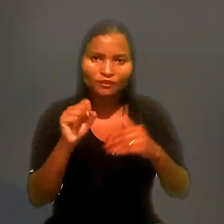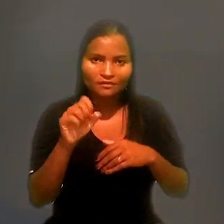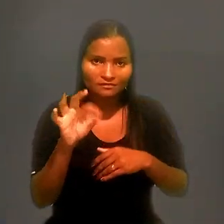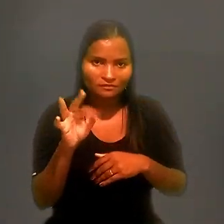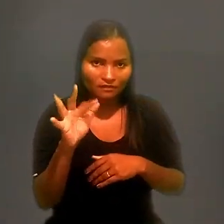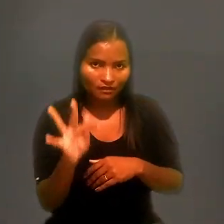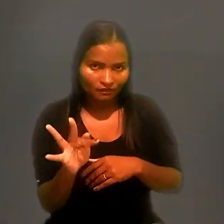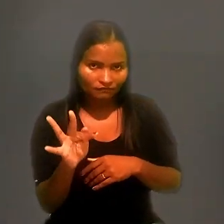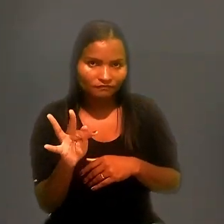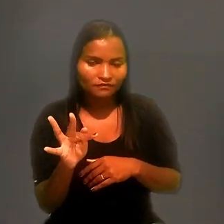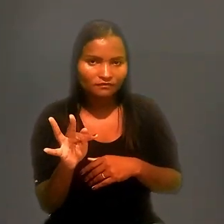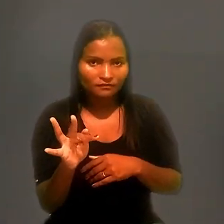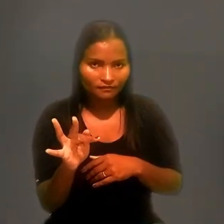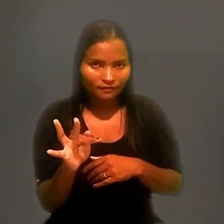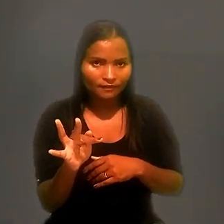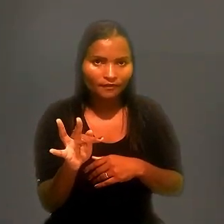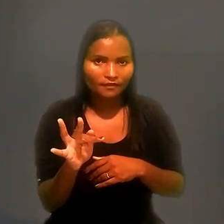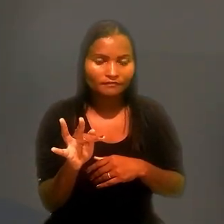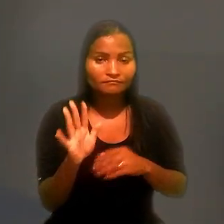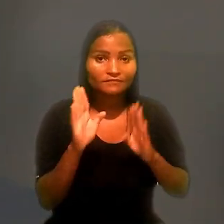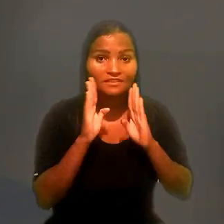Tribunal Federal,